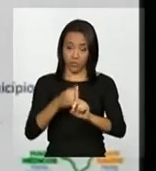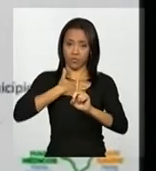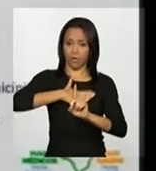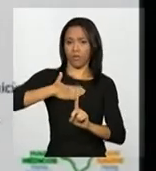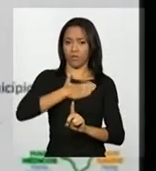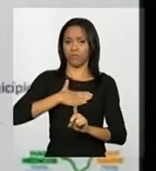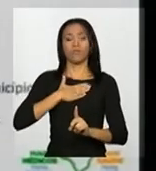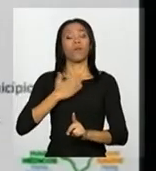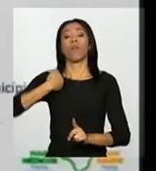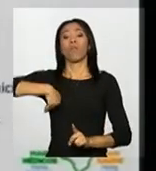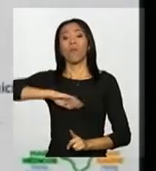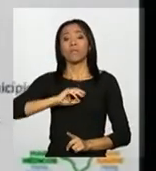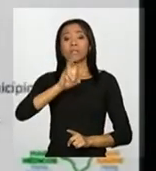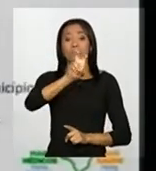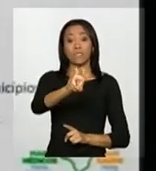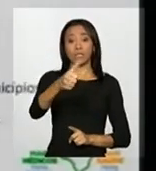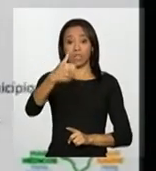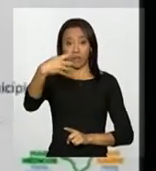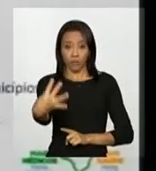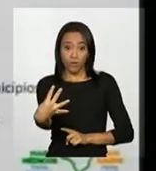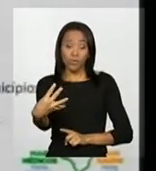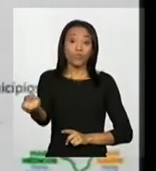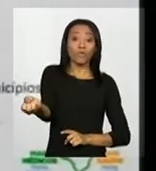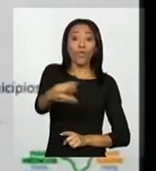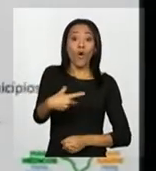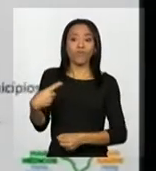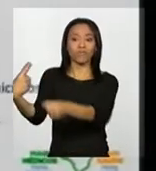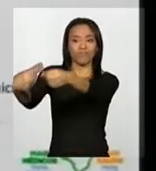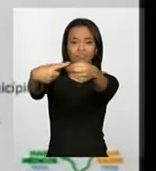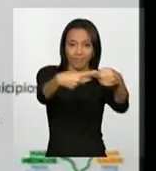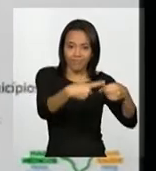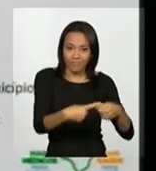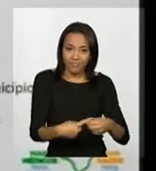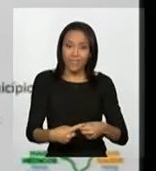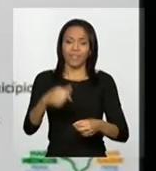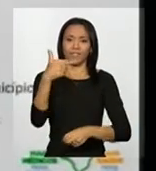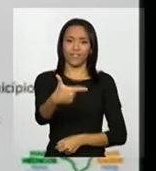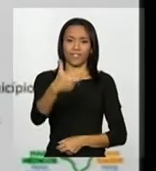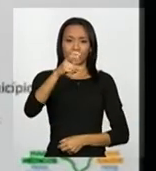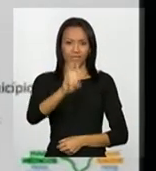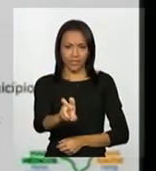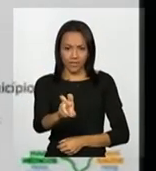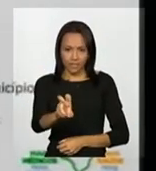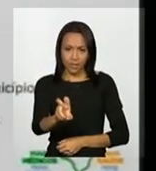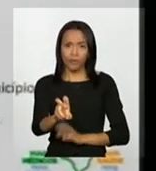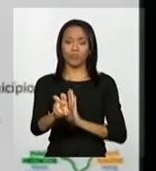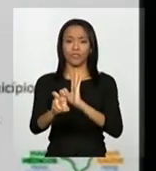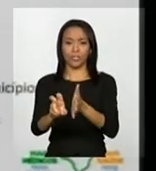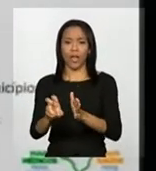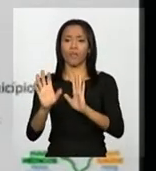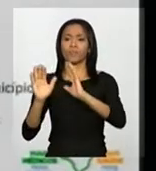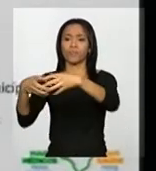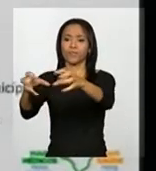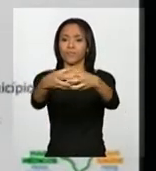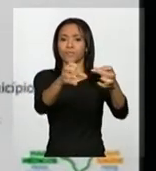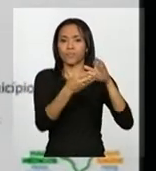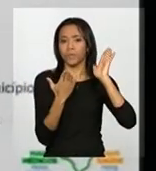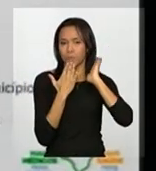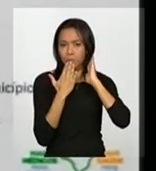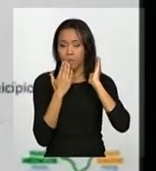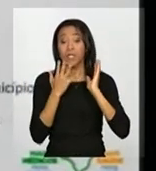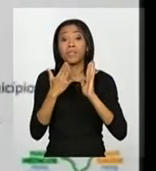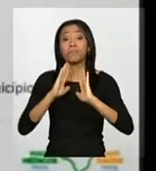tivemos 514 novos municípios e 25 distritos sanitários indígenas que solicit